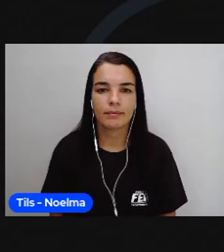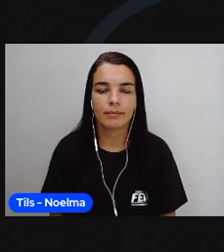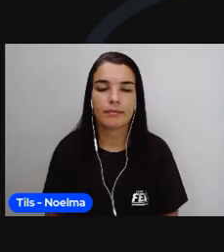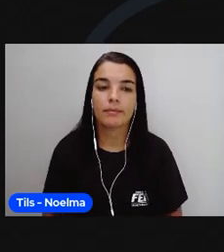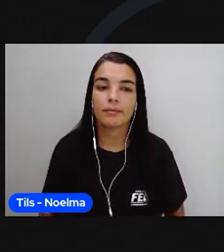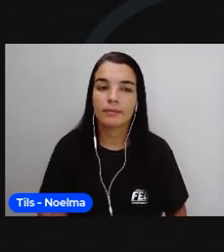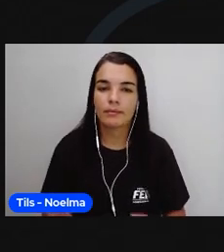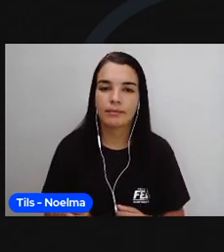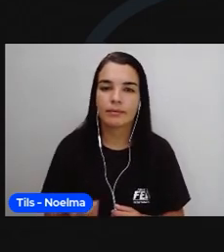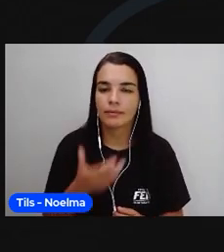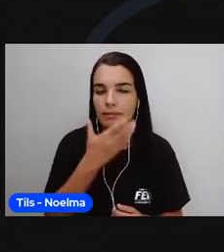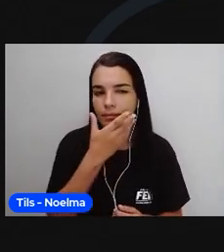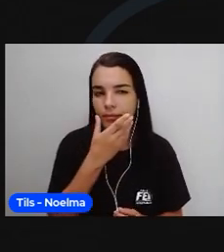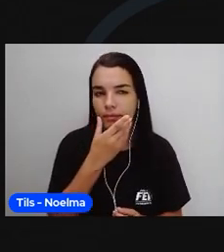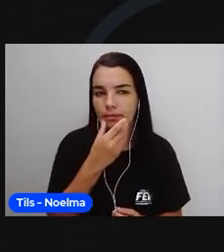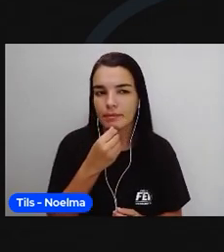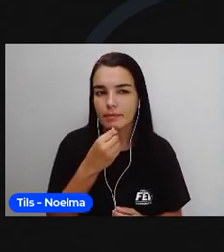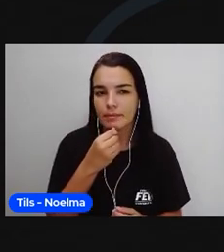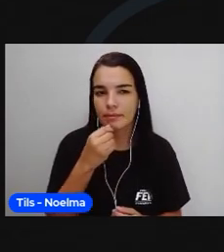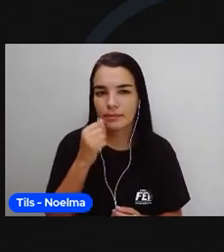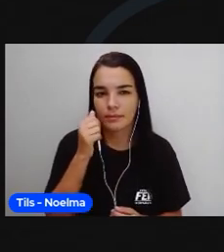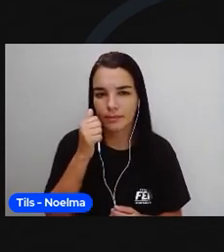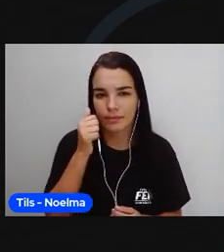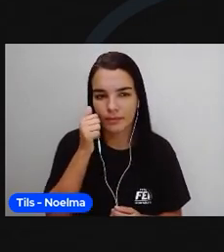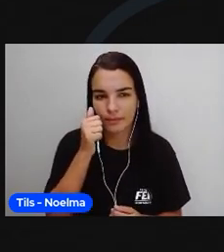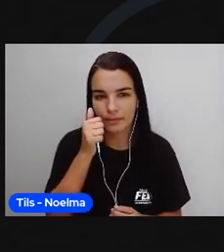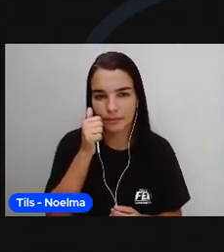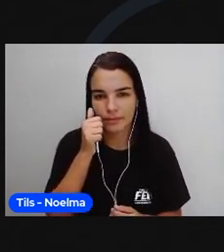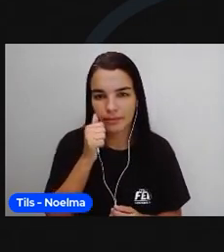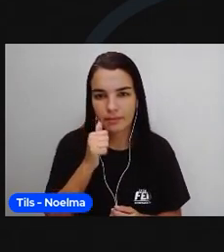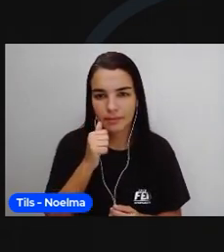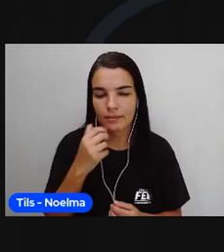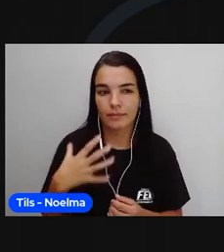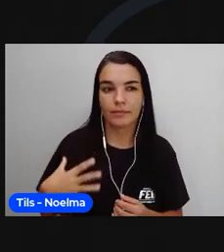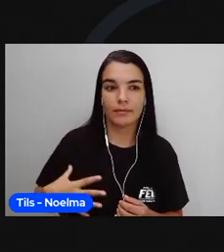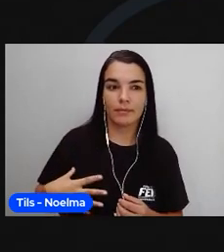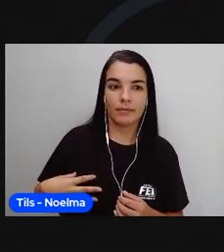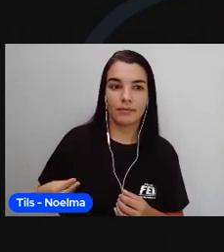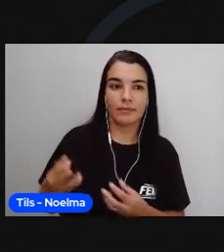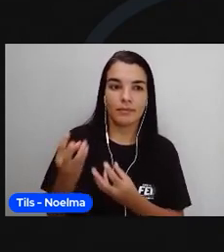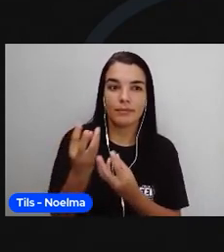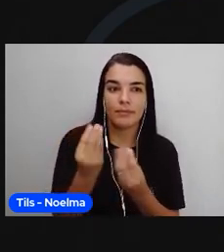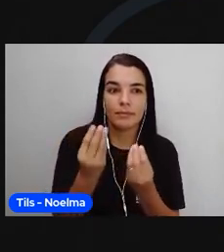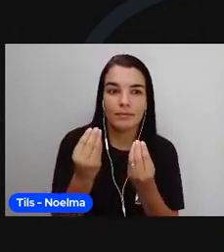mãe. Pensa, mãe. Pensa, mãe. Pensa, mãe.